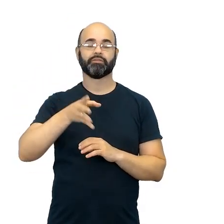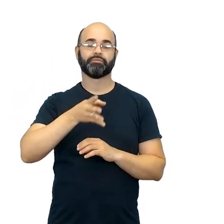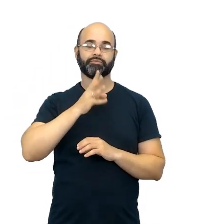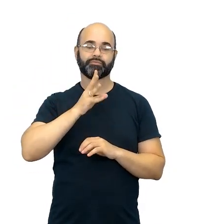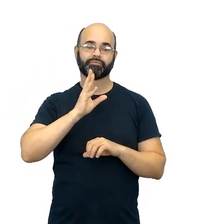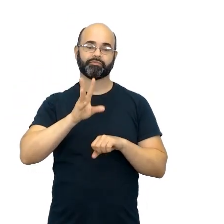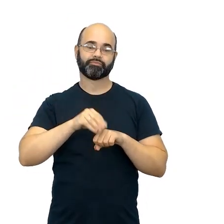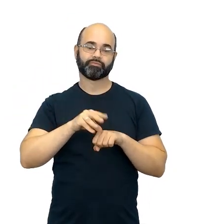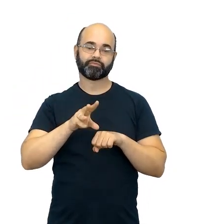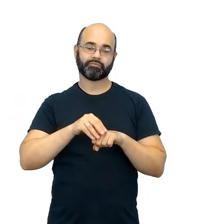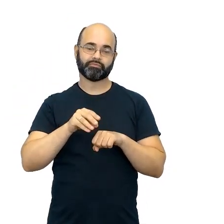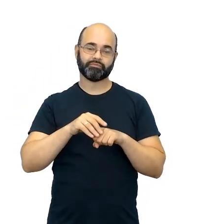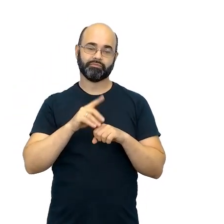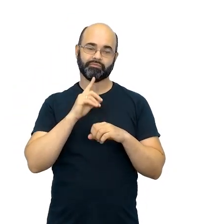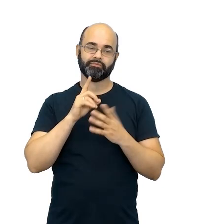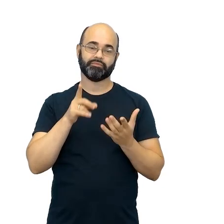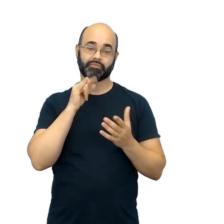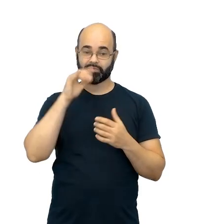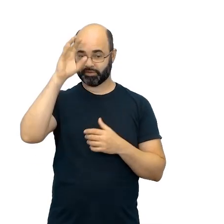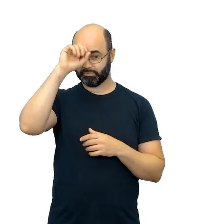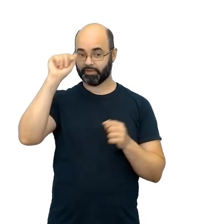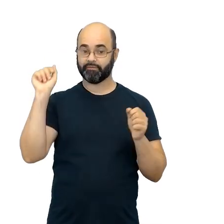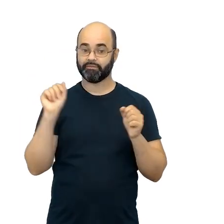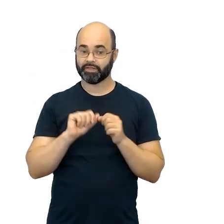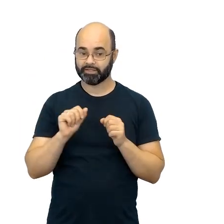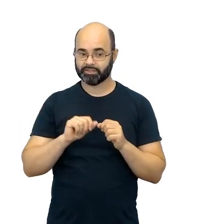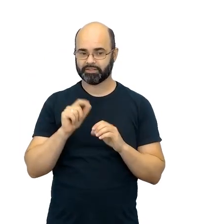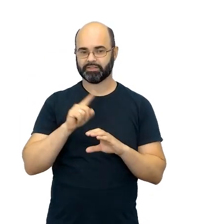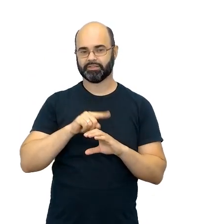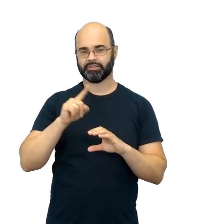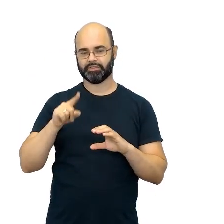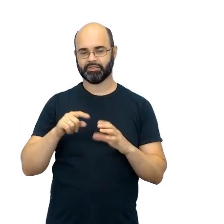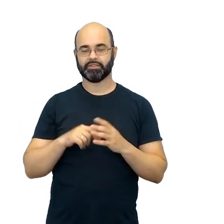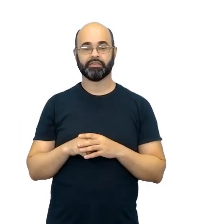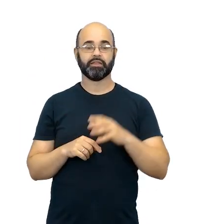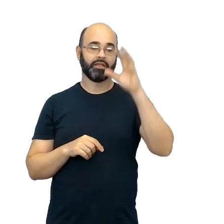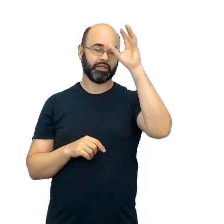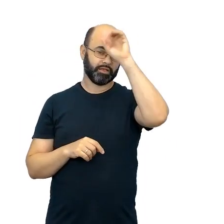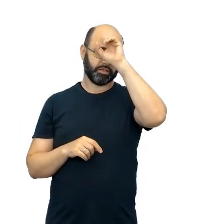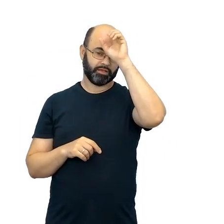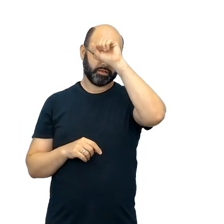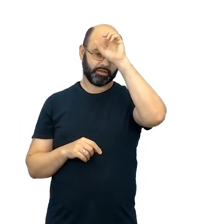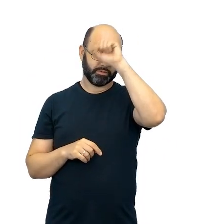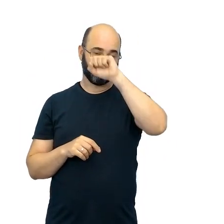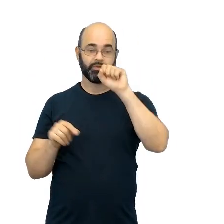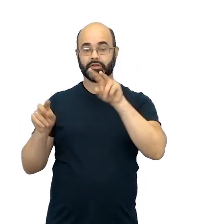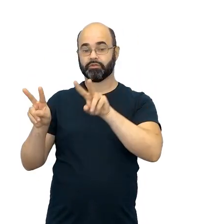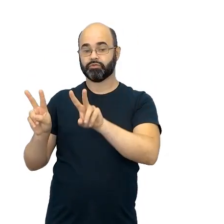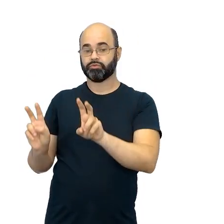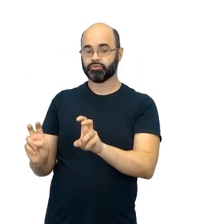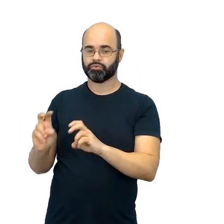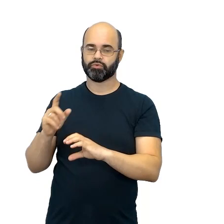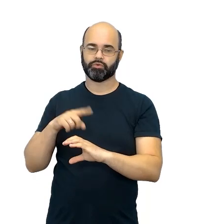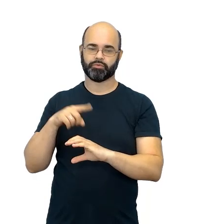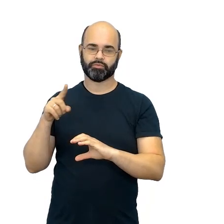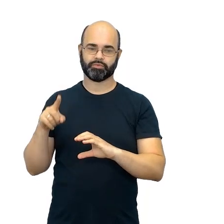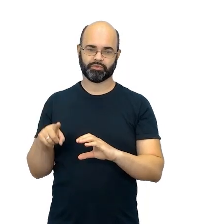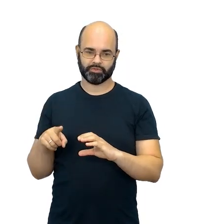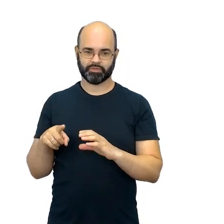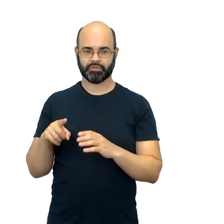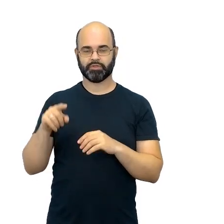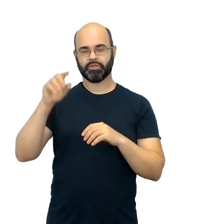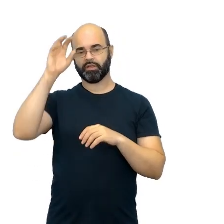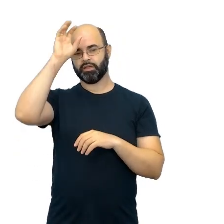Aprender a fazer ciência, engajamento na resolução de problemas. Aprender sobre ciências, características, né, do processo de construção